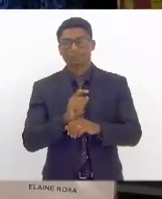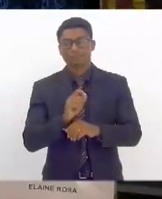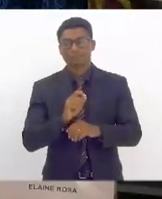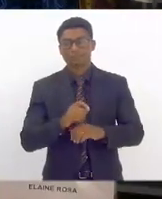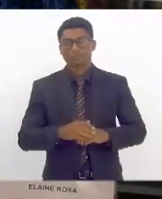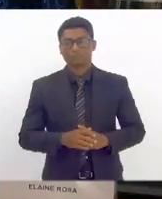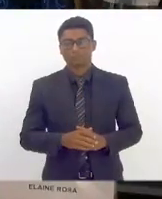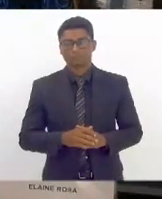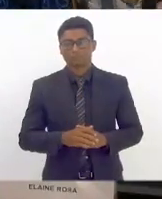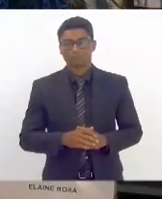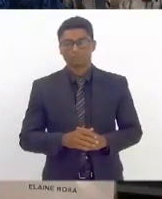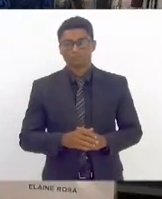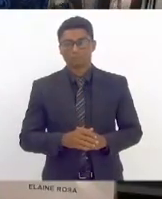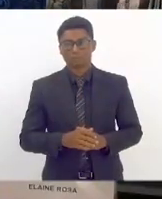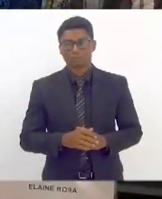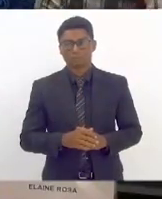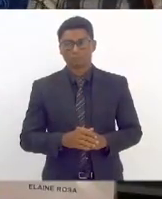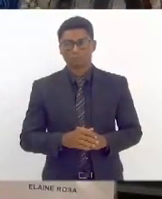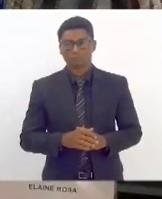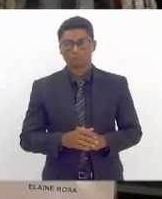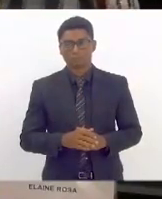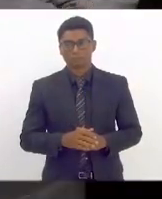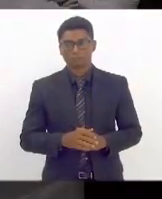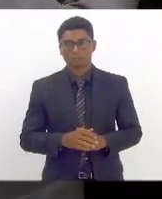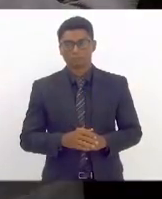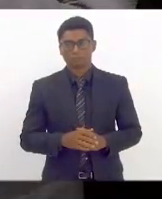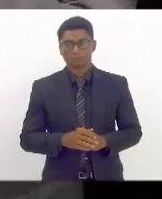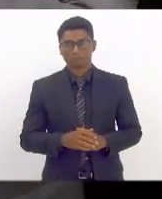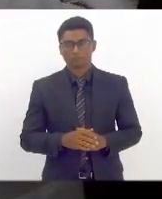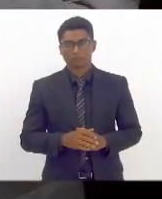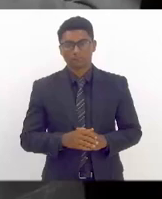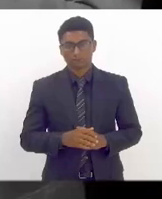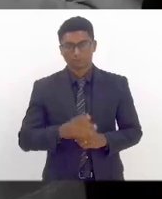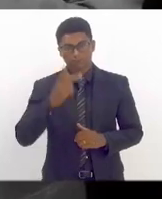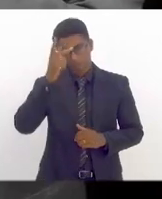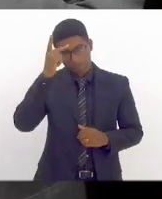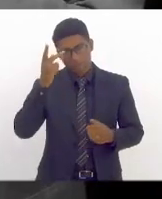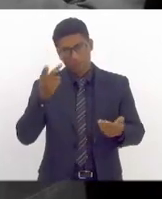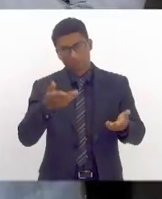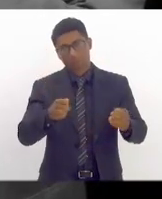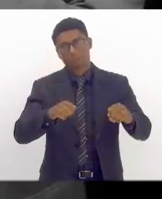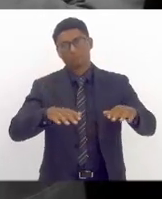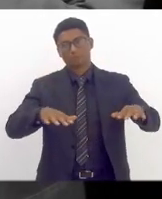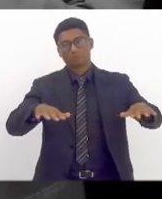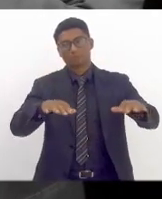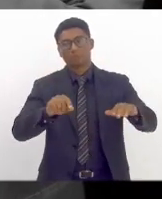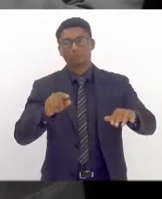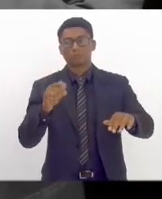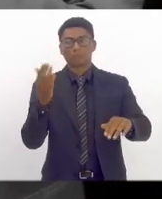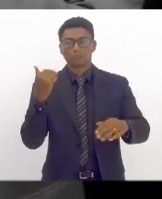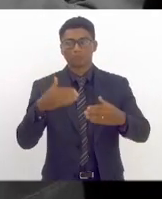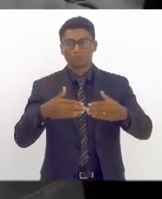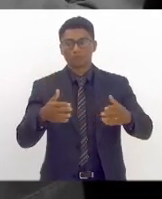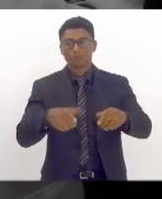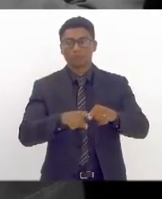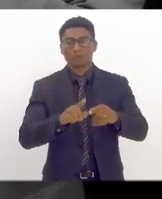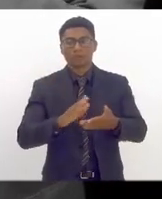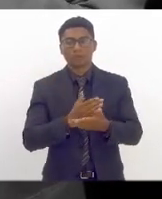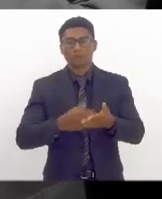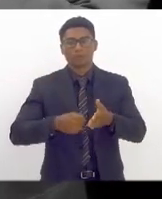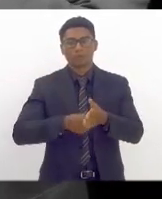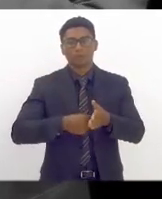gerações que faz da pessoa que tá começando recentemente para o pessoal que já tá aí na luta há muito tempo